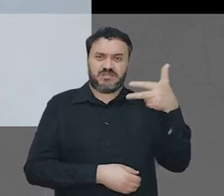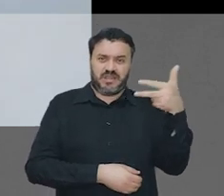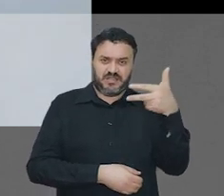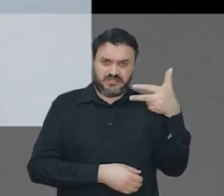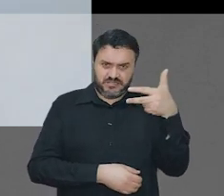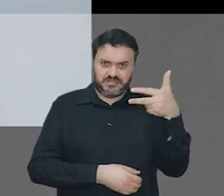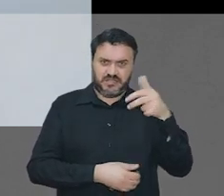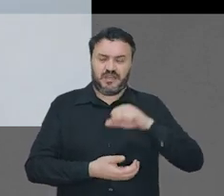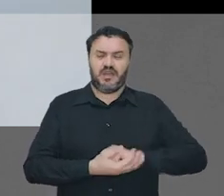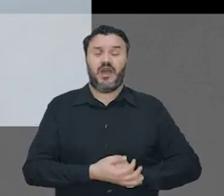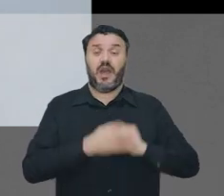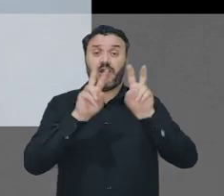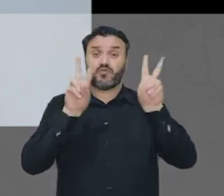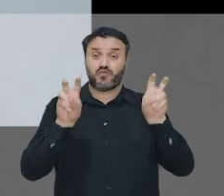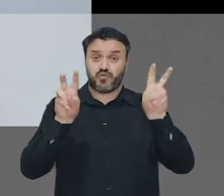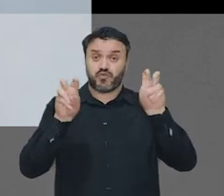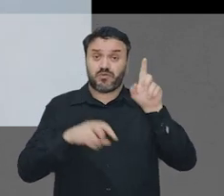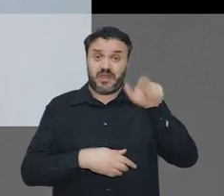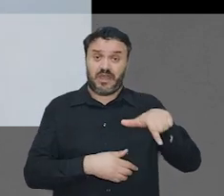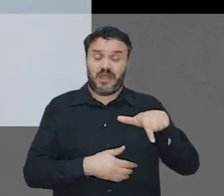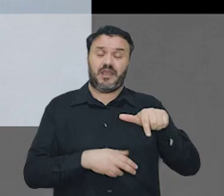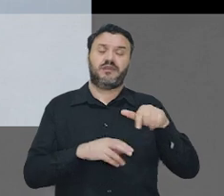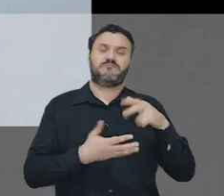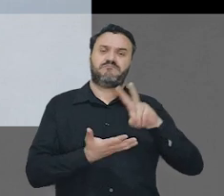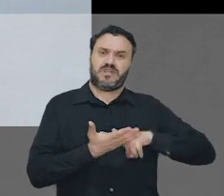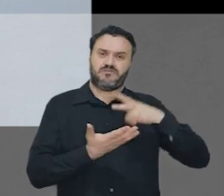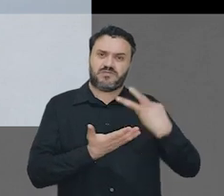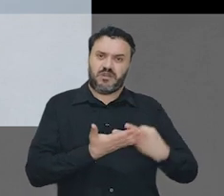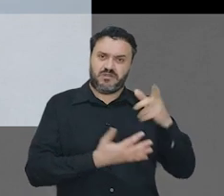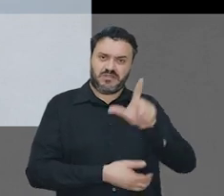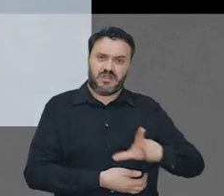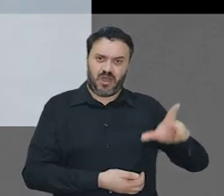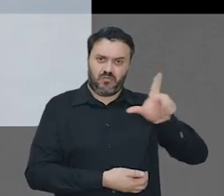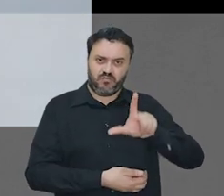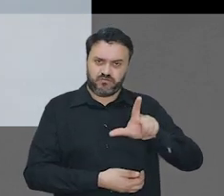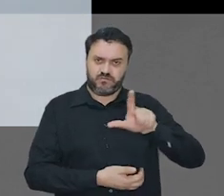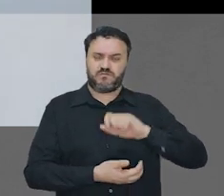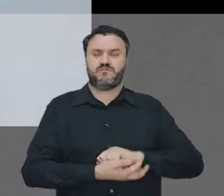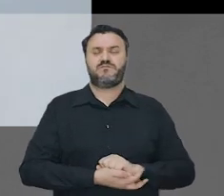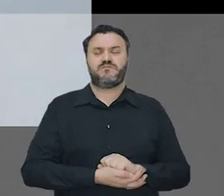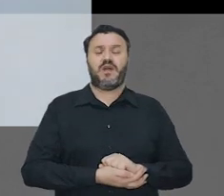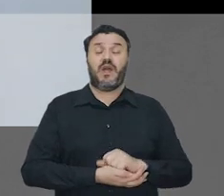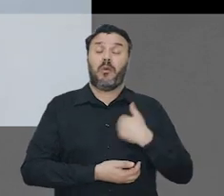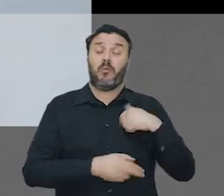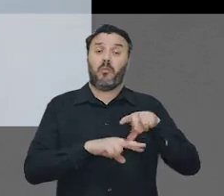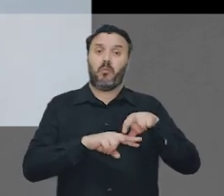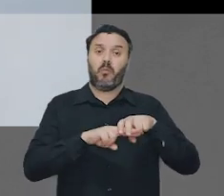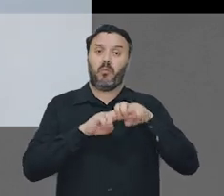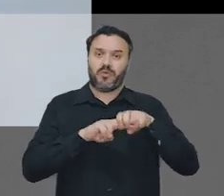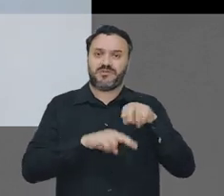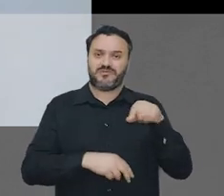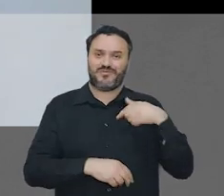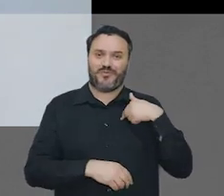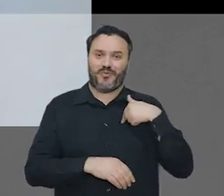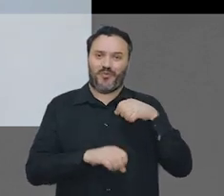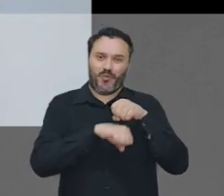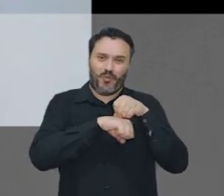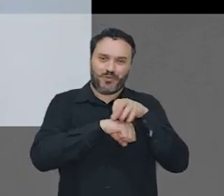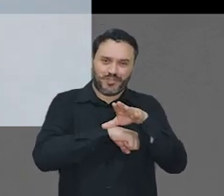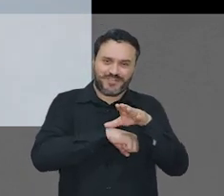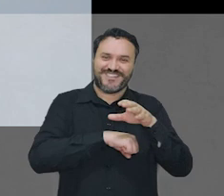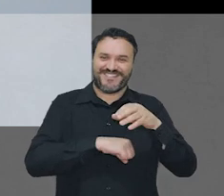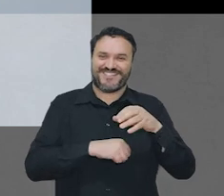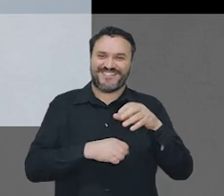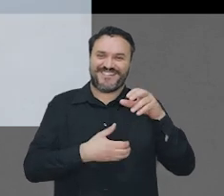tema é justamente a tradução literária, e por esse motivo o meu conselho, a minha sugestão de